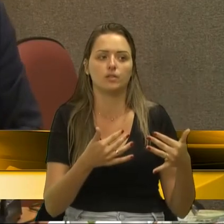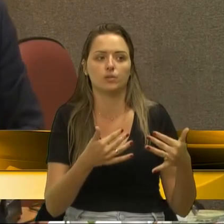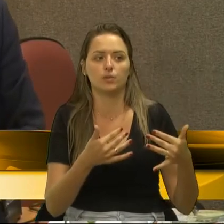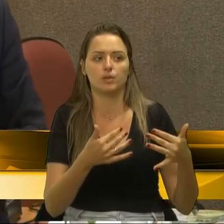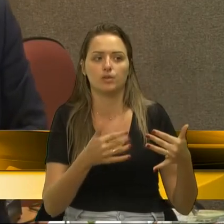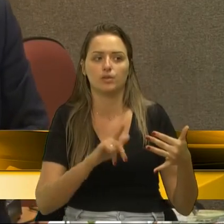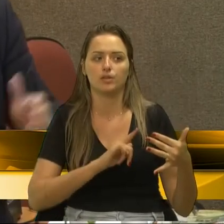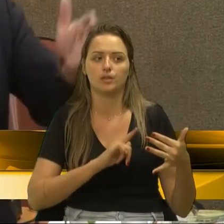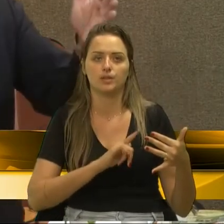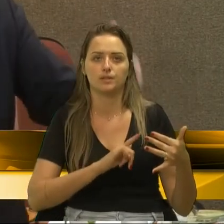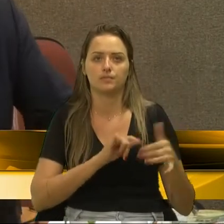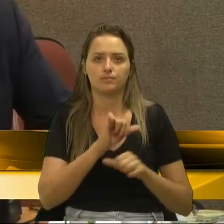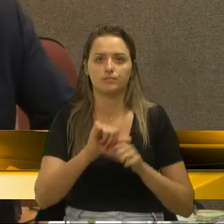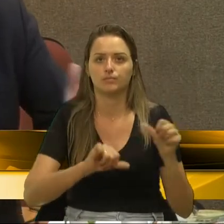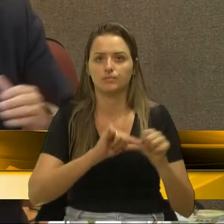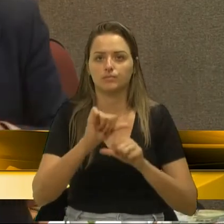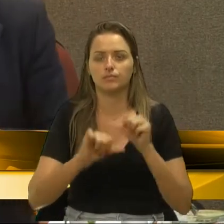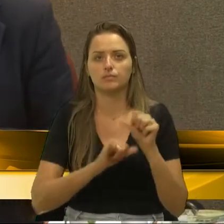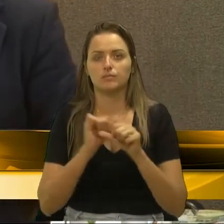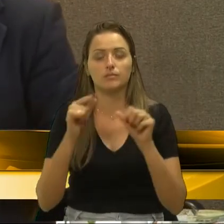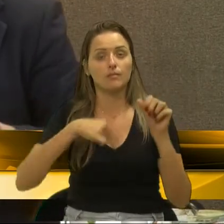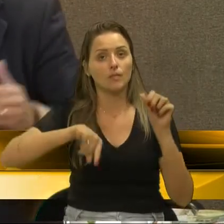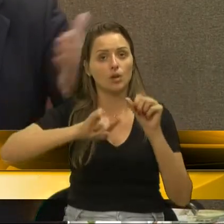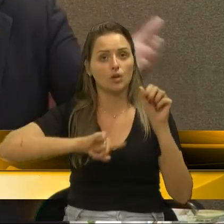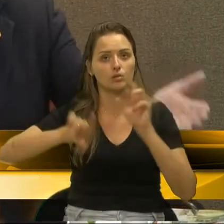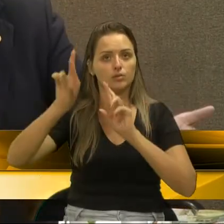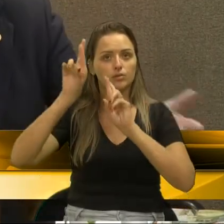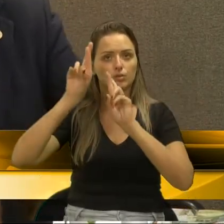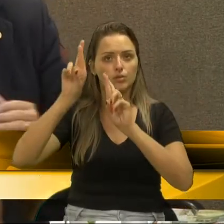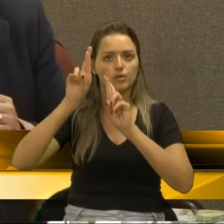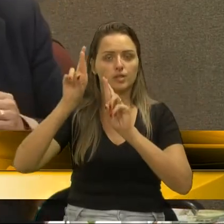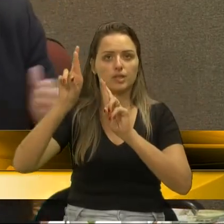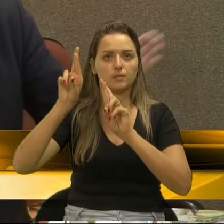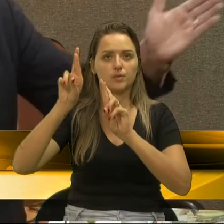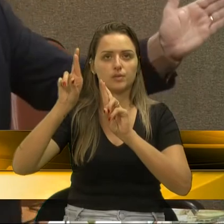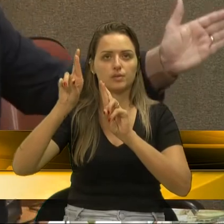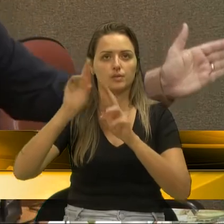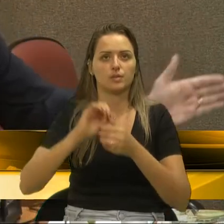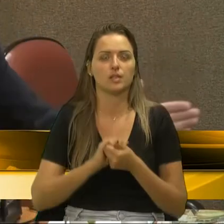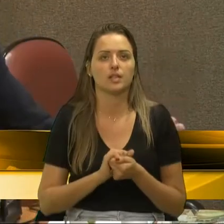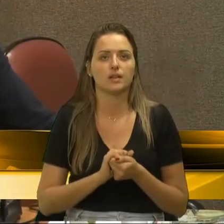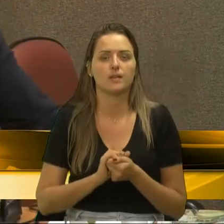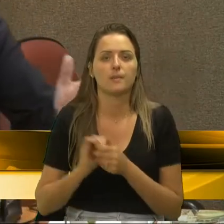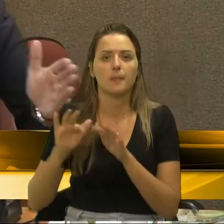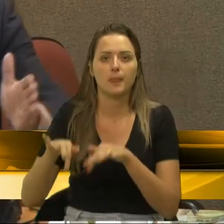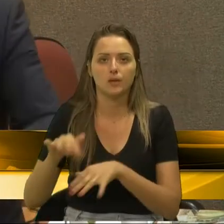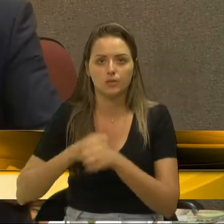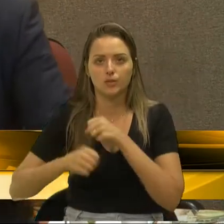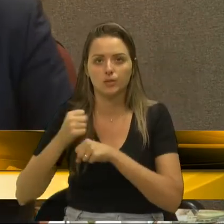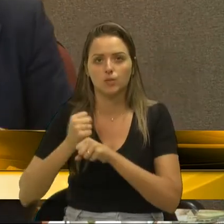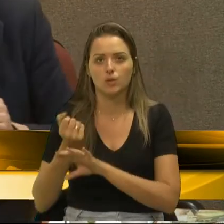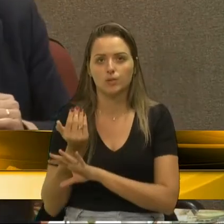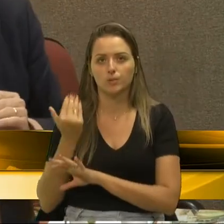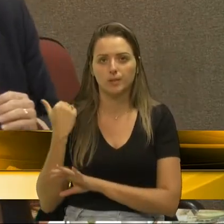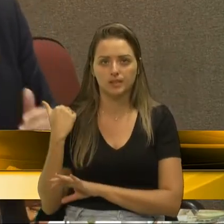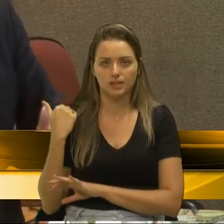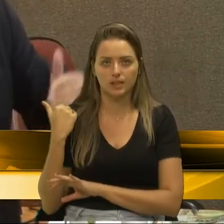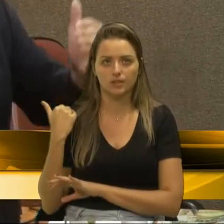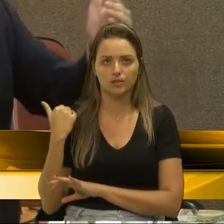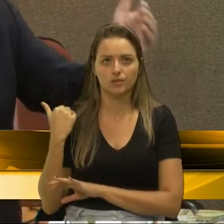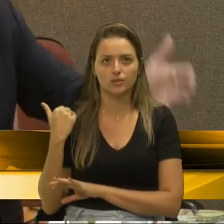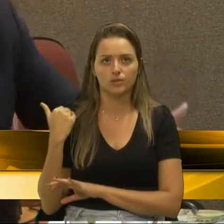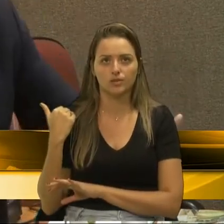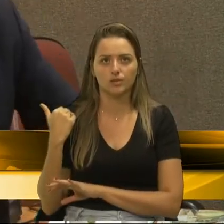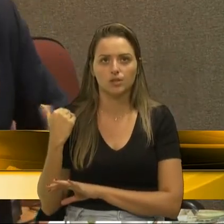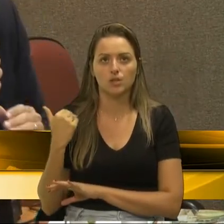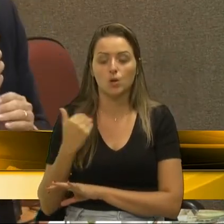essa modificação. Torcemos para que, e eu entendo também, no final do ano passado, início deste, que o governo foi